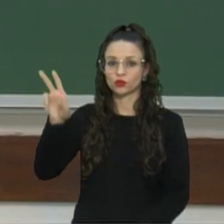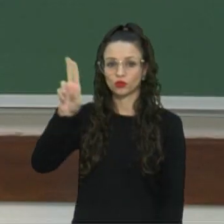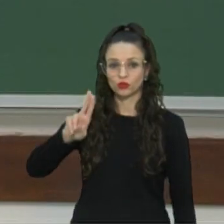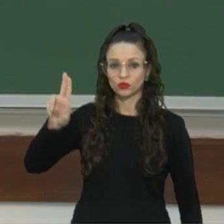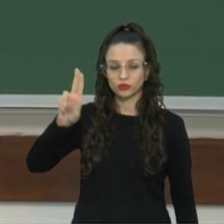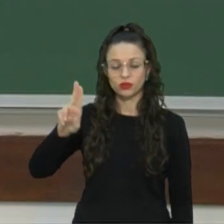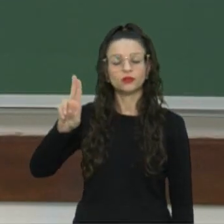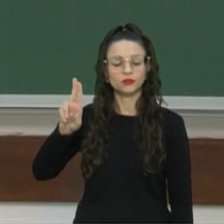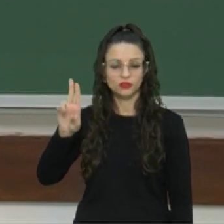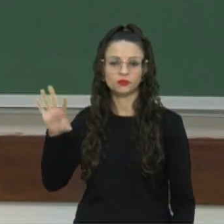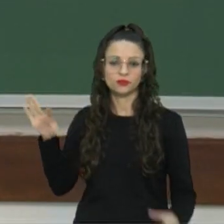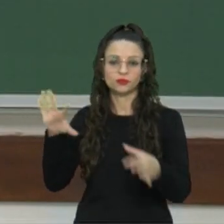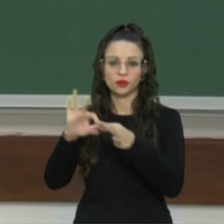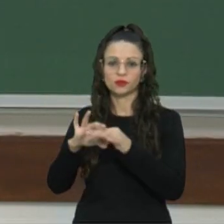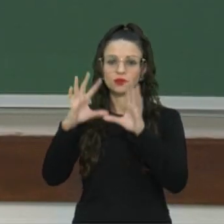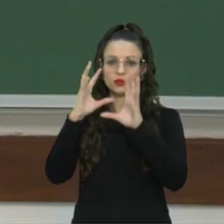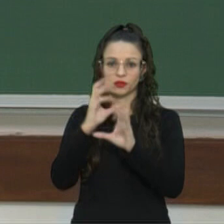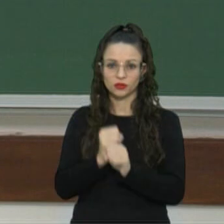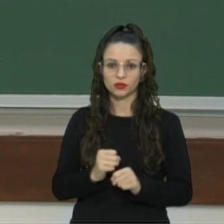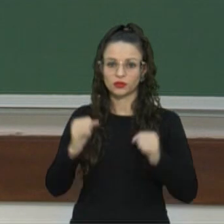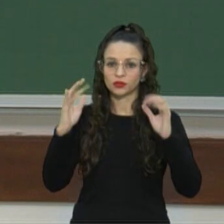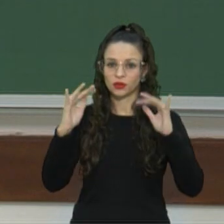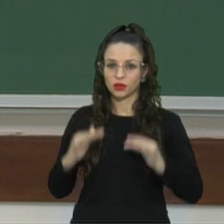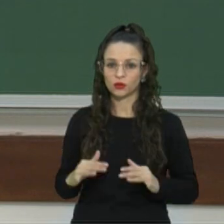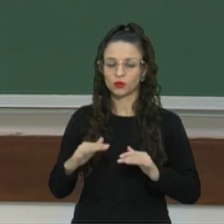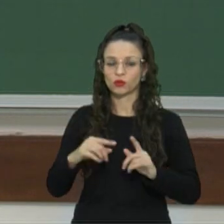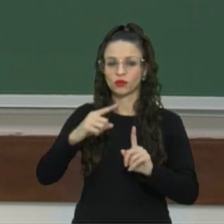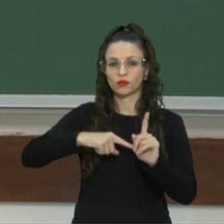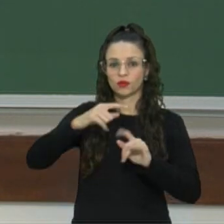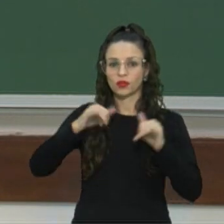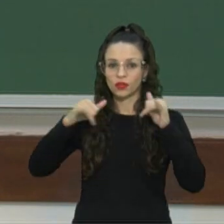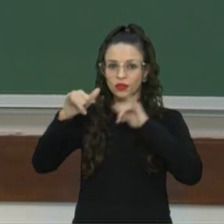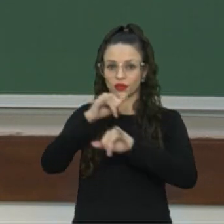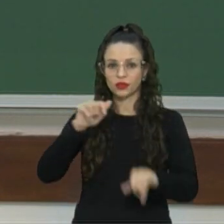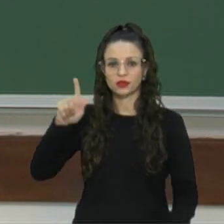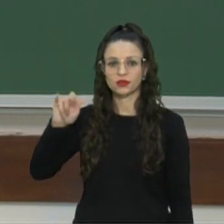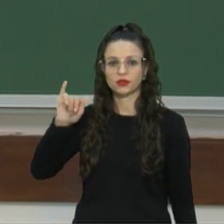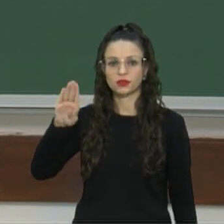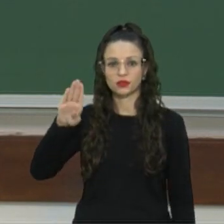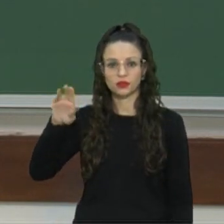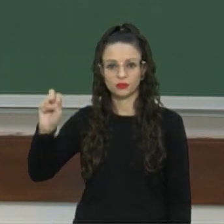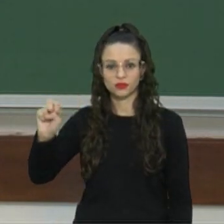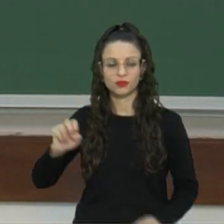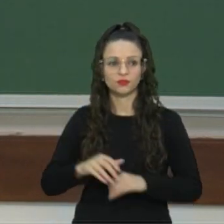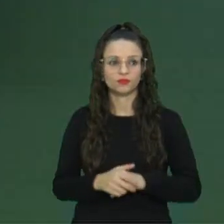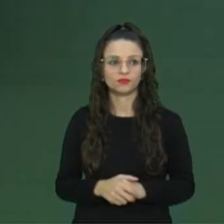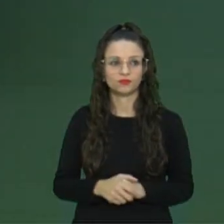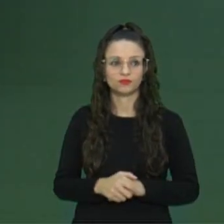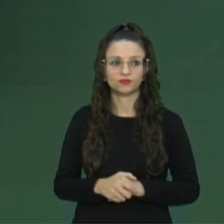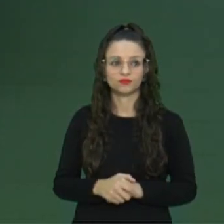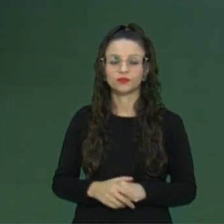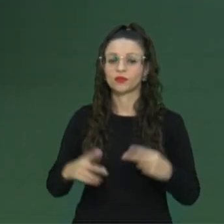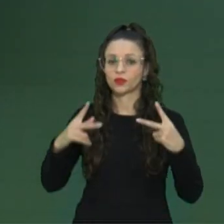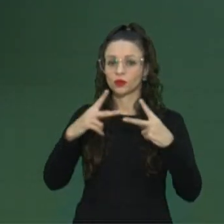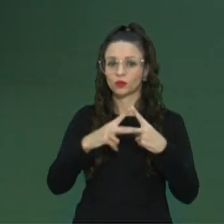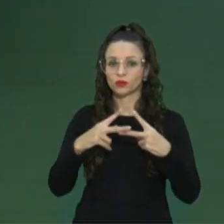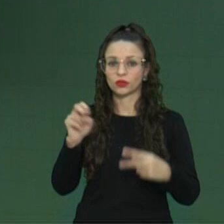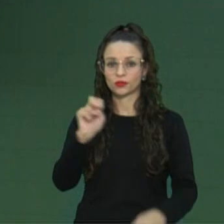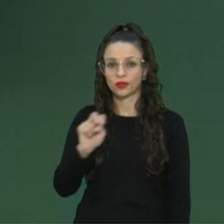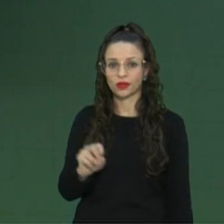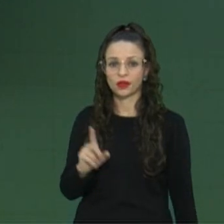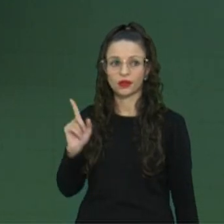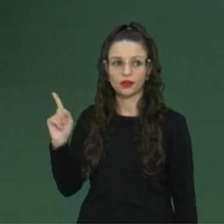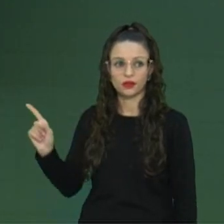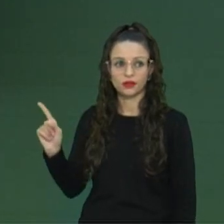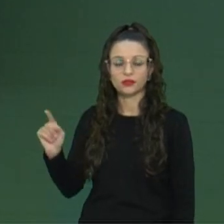usamos para fazer o cálculo da variação da energia livre de Gibbs. Aí também a entropia, tá? Que aqui ela